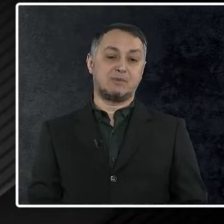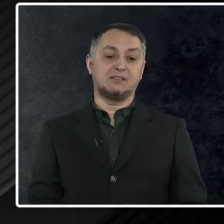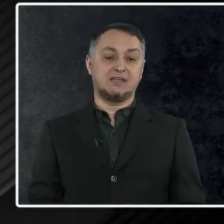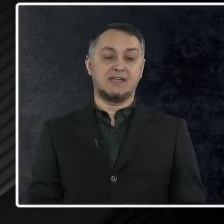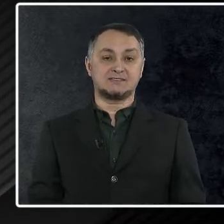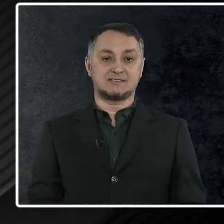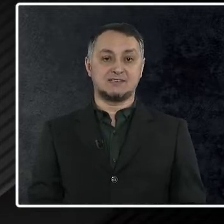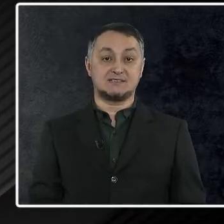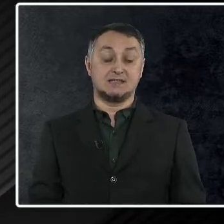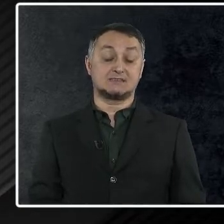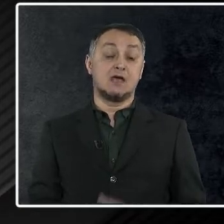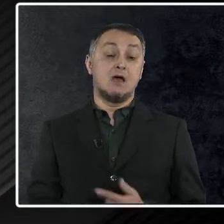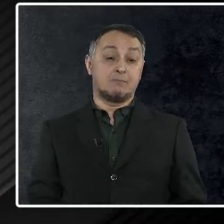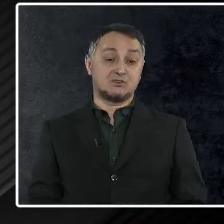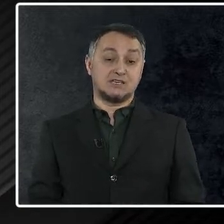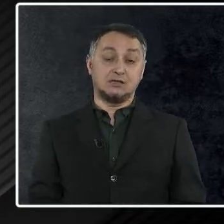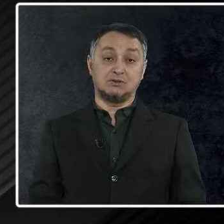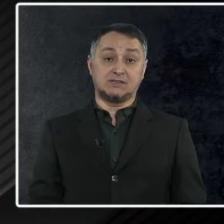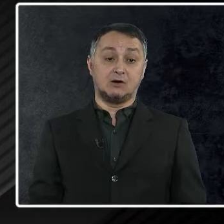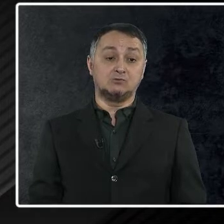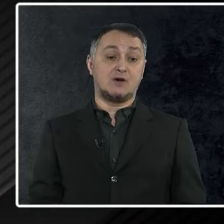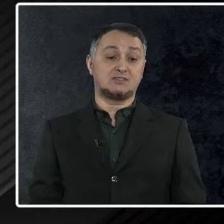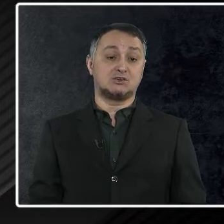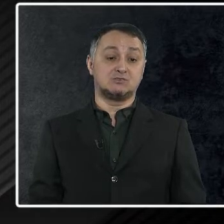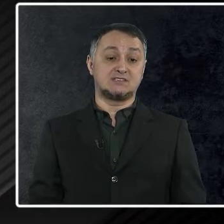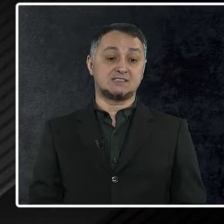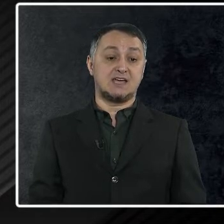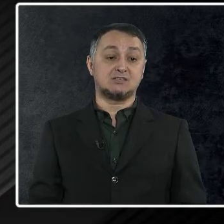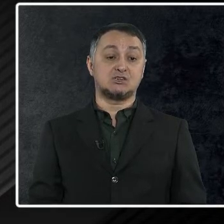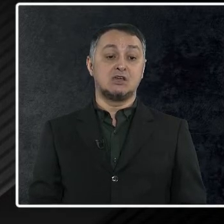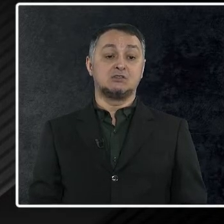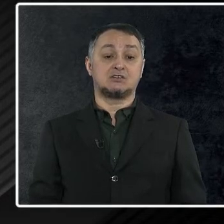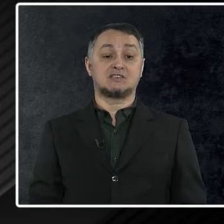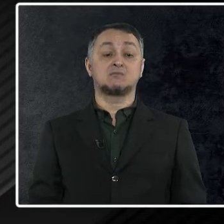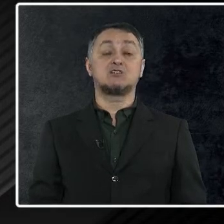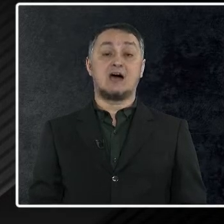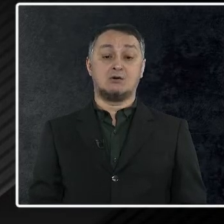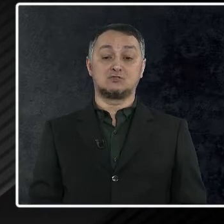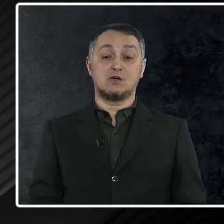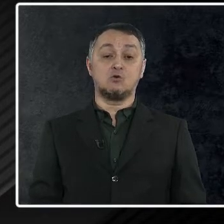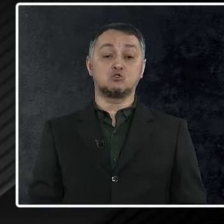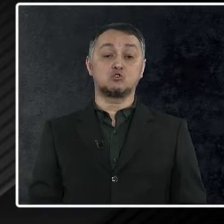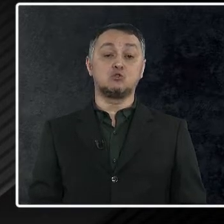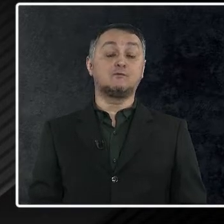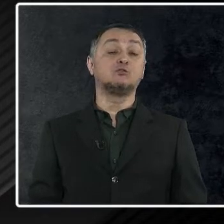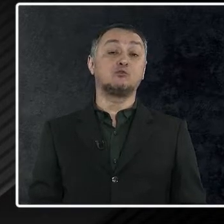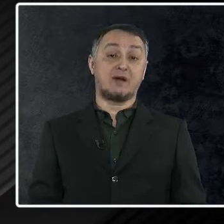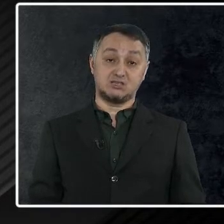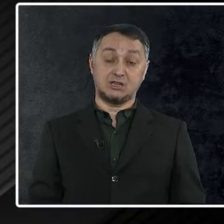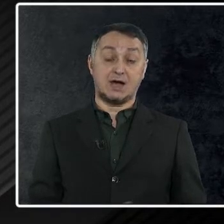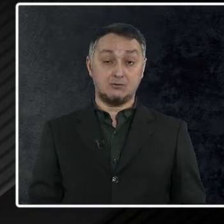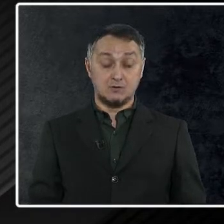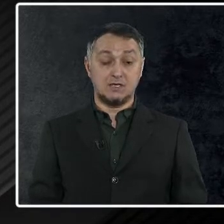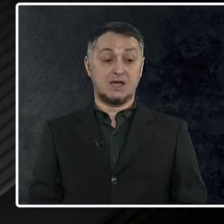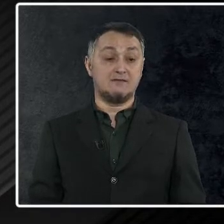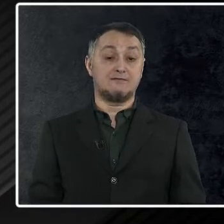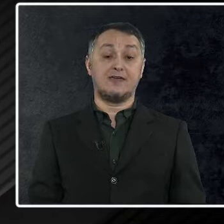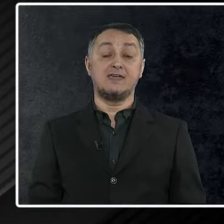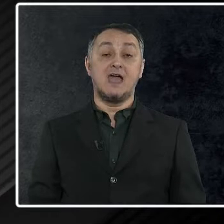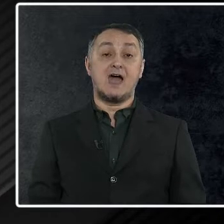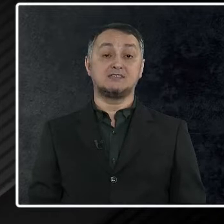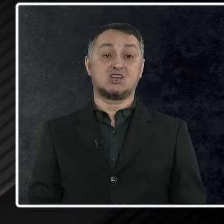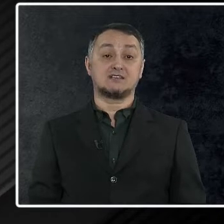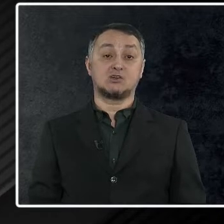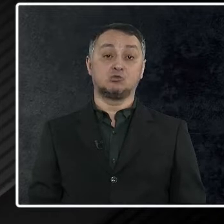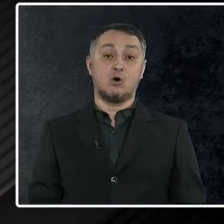gastarem, despenderem essas receitas. Prosseguindo então, no artigo 17, nós temos lá os recursos do fundo partidário, e aí